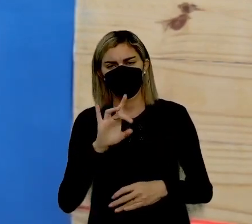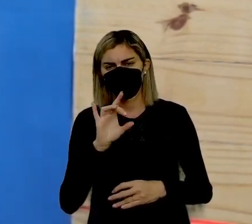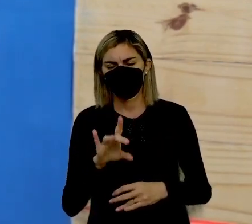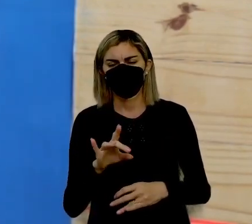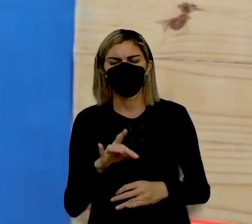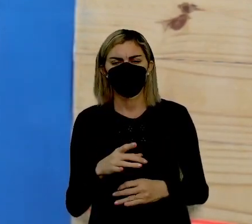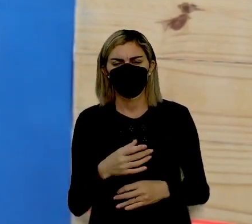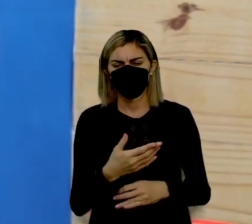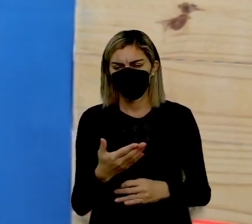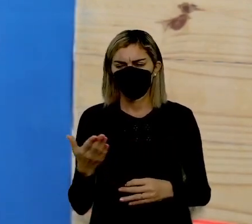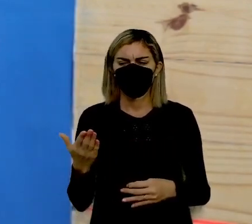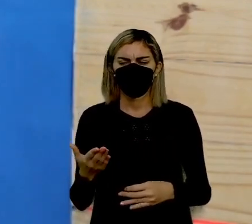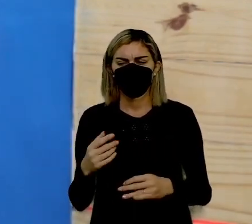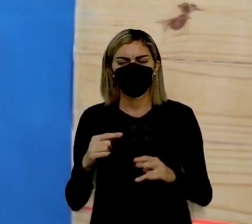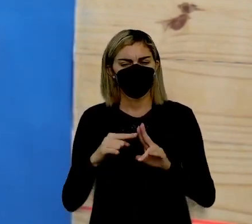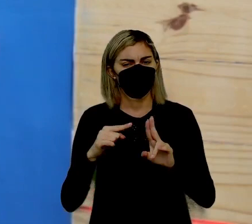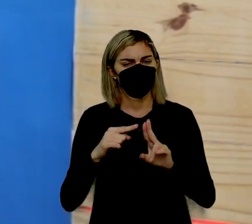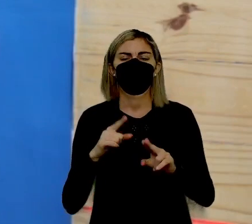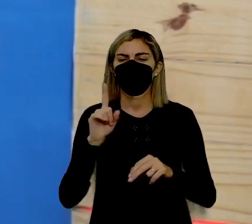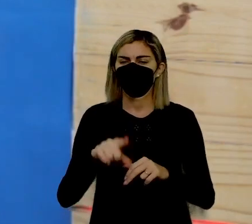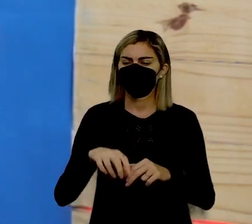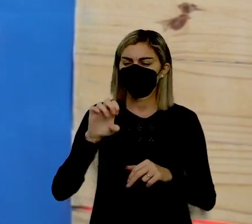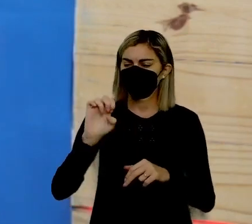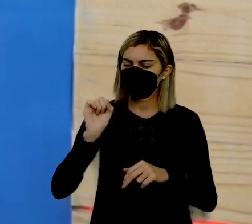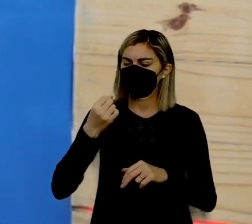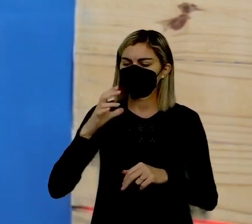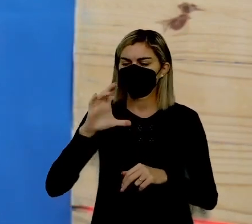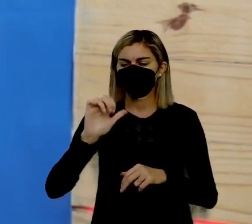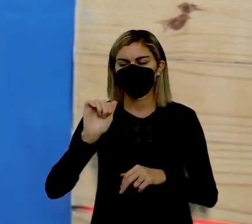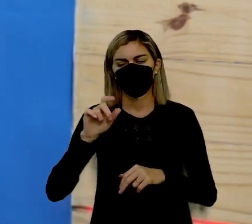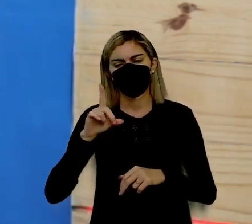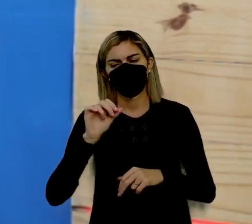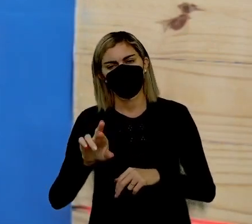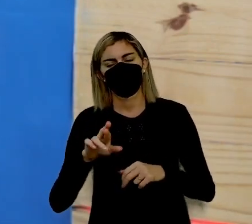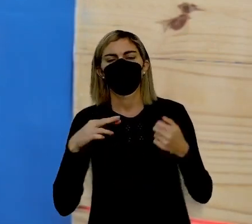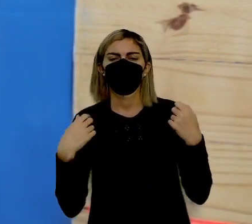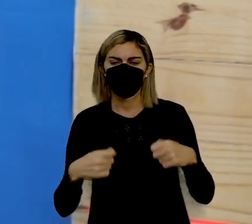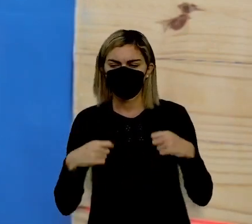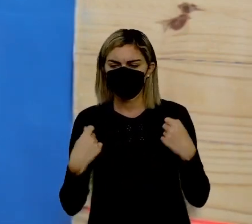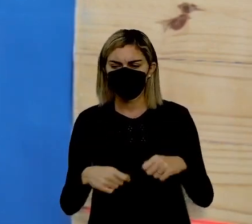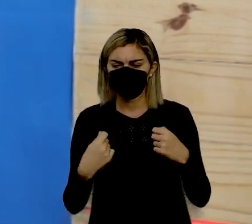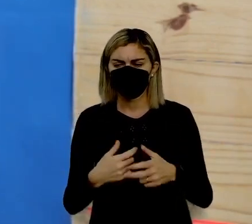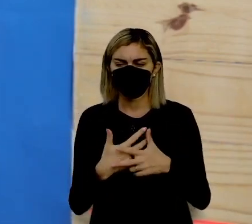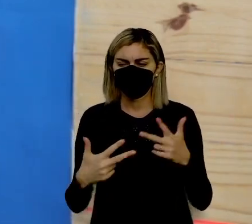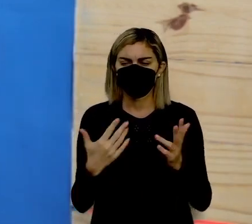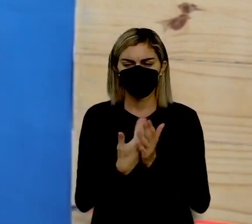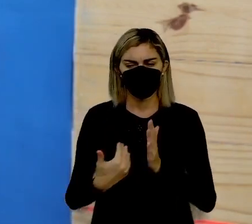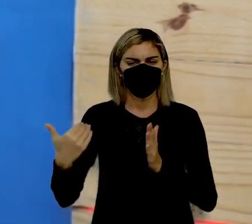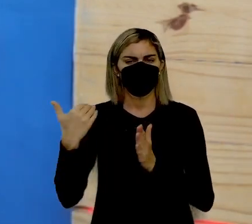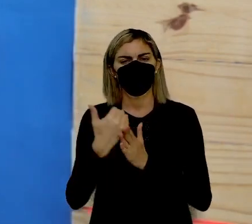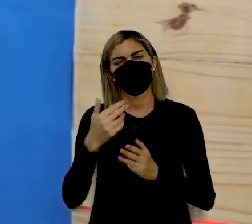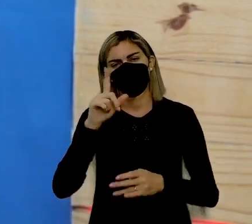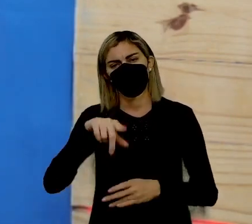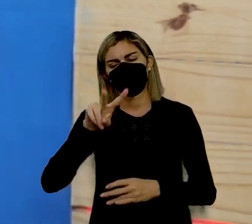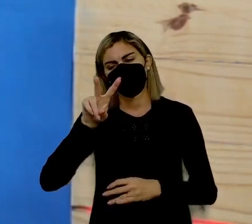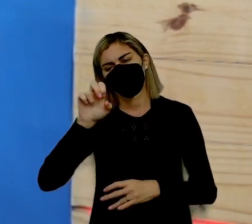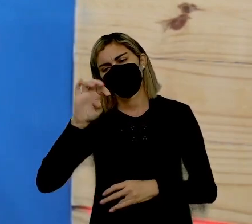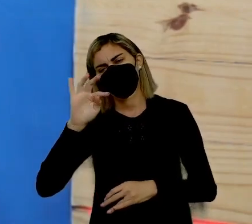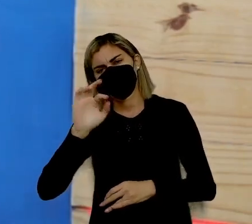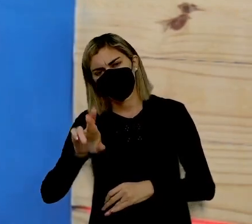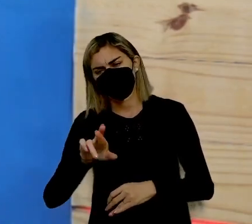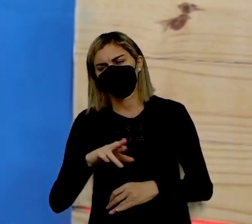número e pela unidade, ela é escalar. Agora, quando ela precisar de alguma coisa a mais, é vetor. Sabe onde é